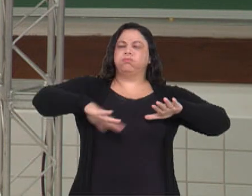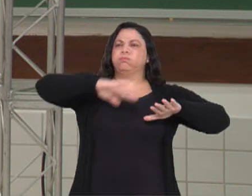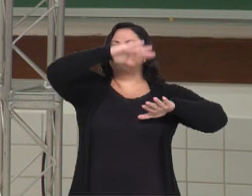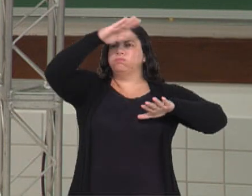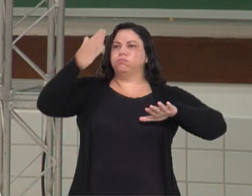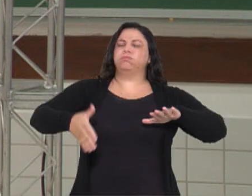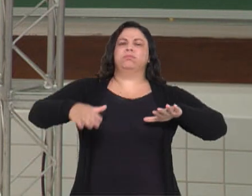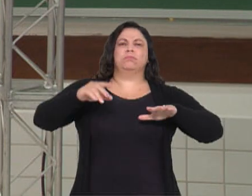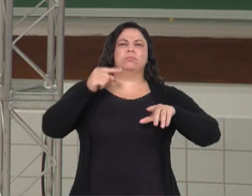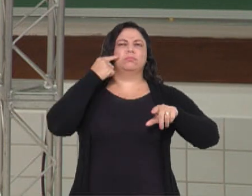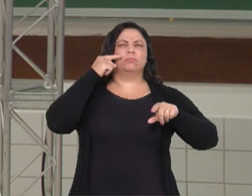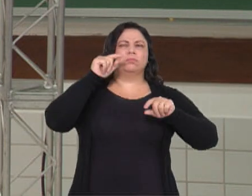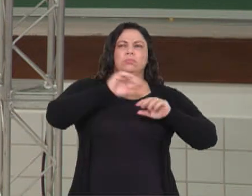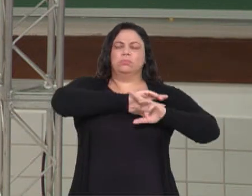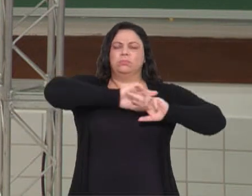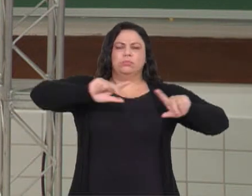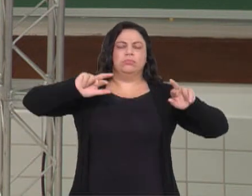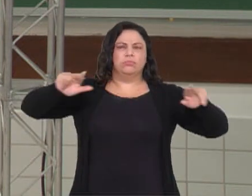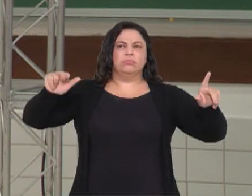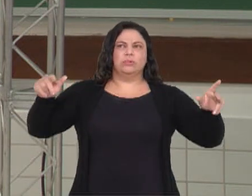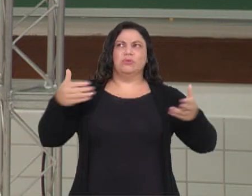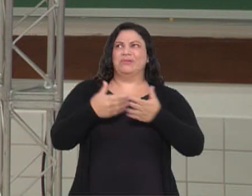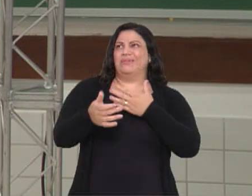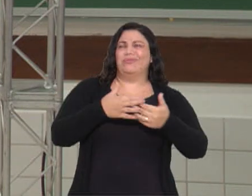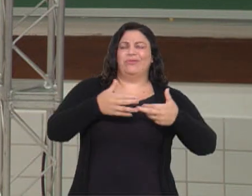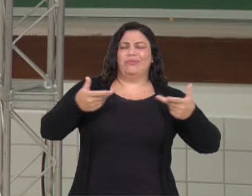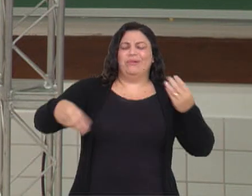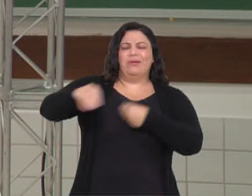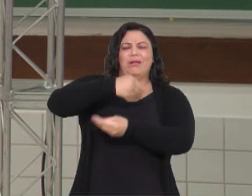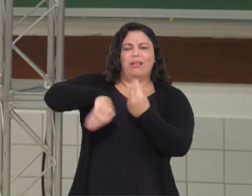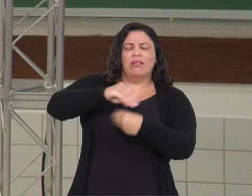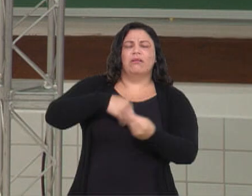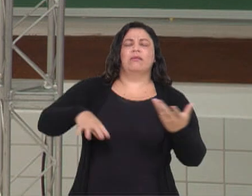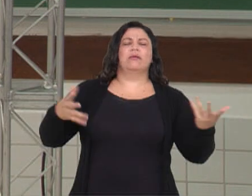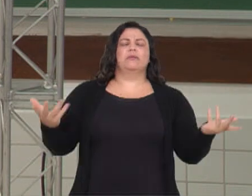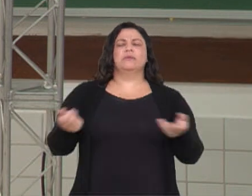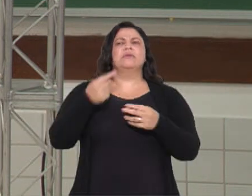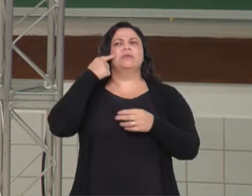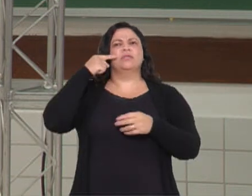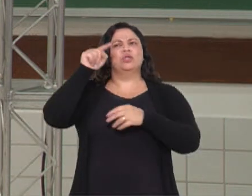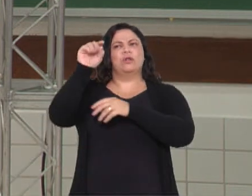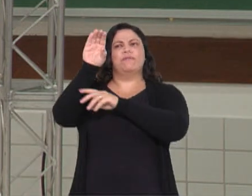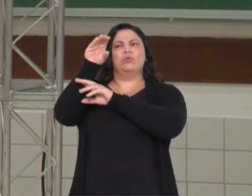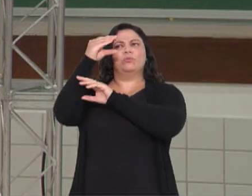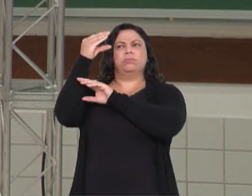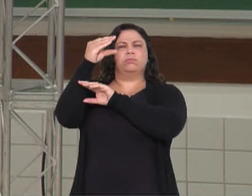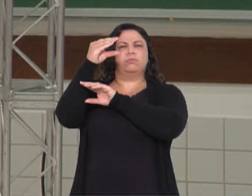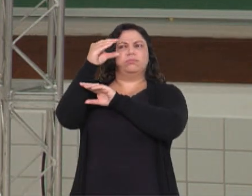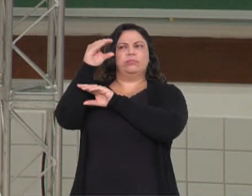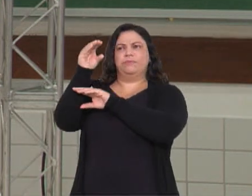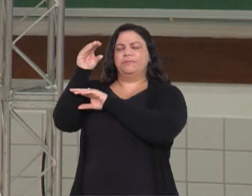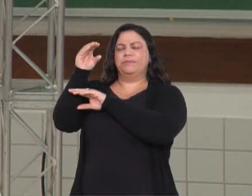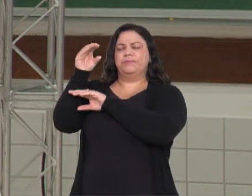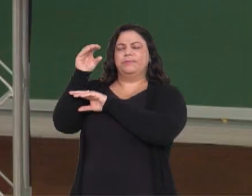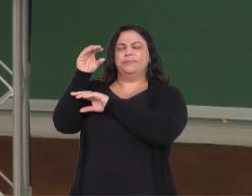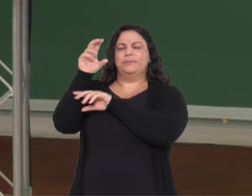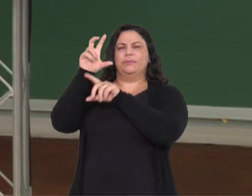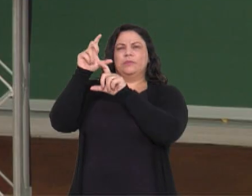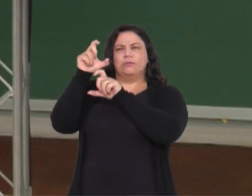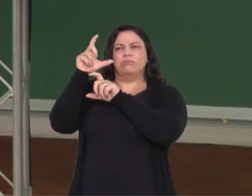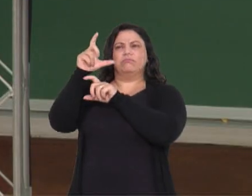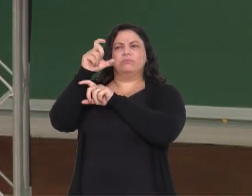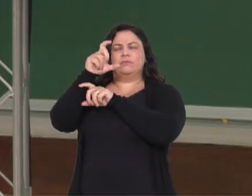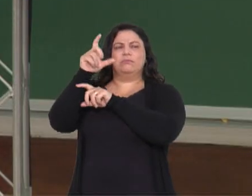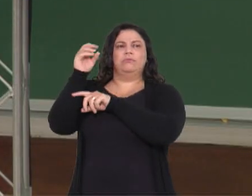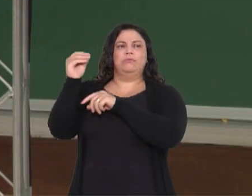o radar atuando num processo de circunferência? Vamos ver por quê, né? Por que essa equação é importante? É